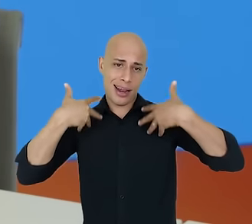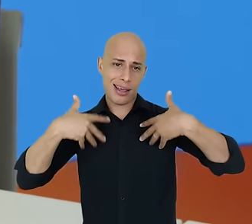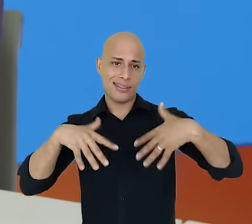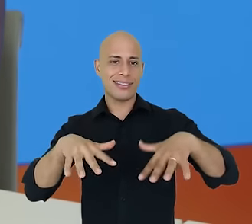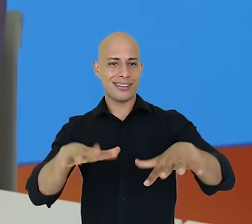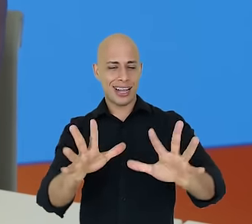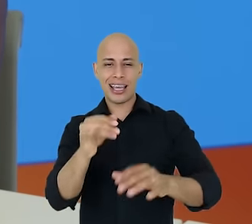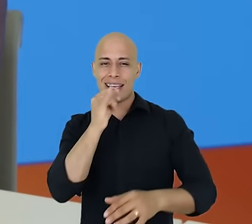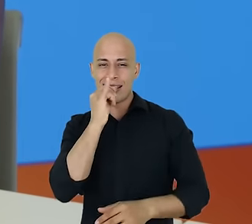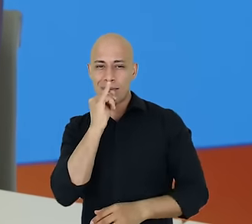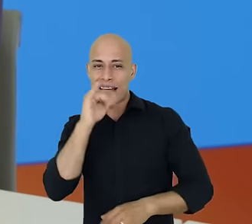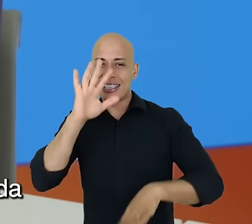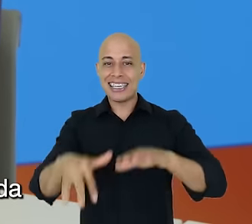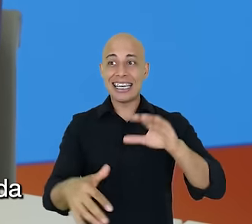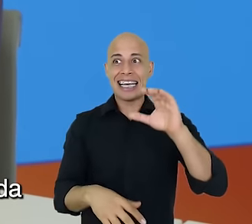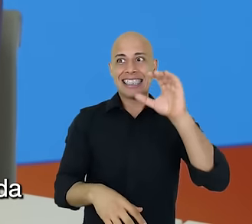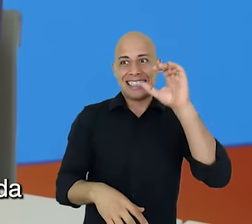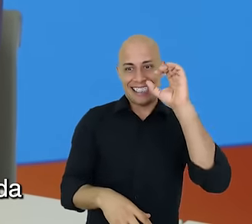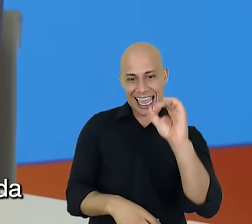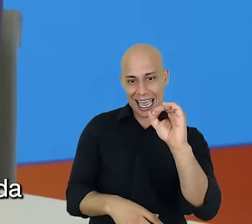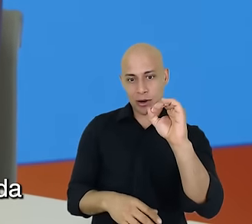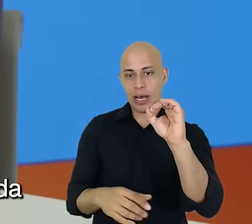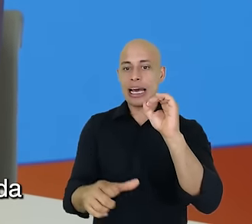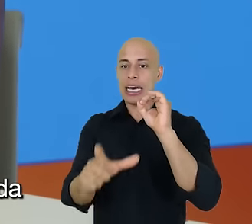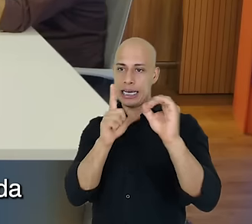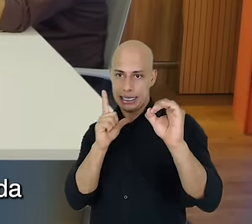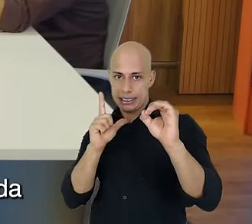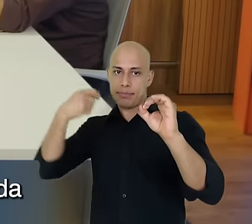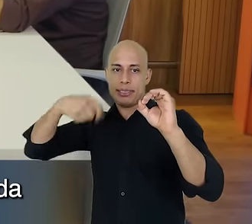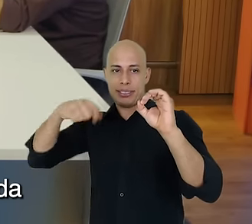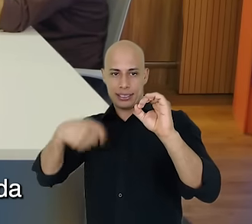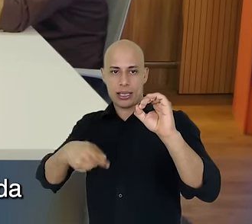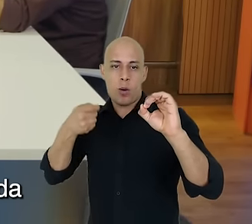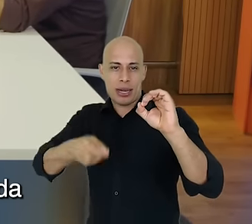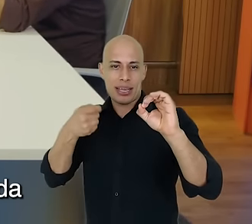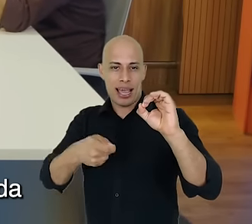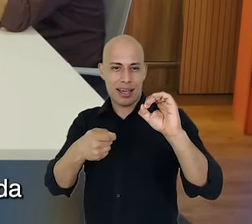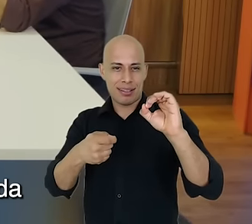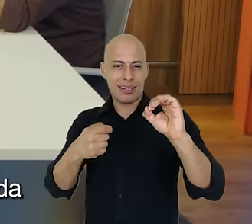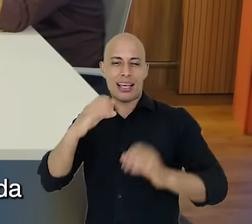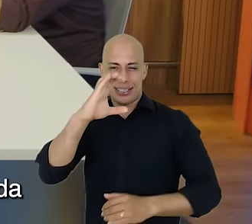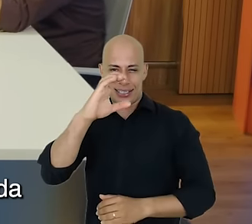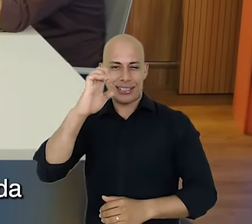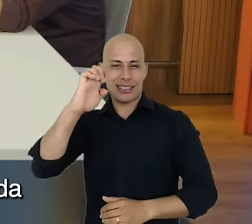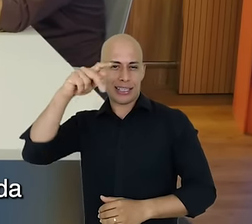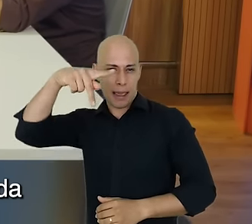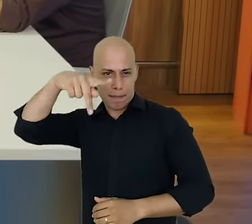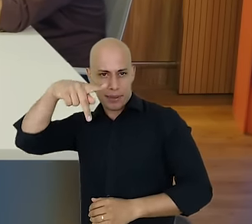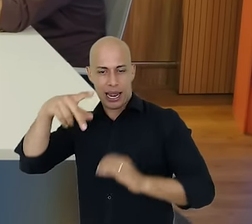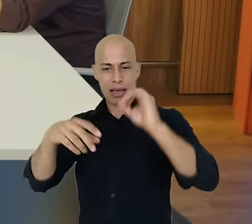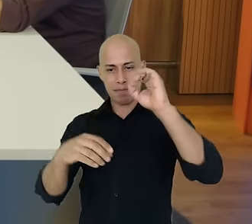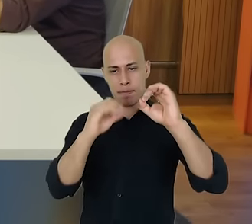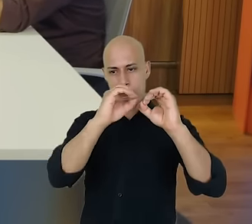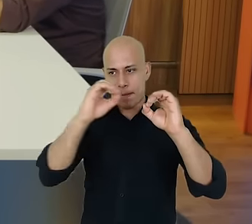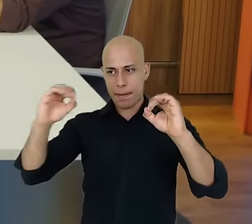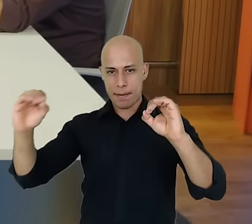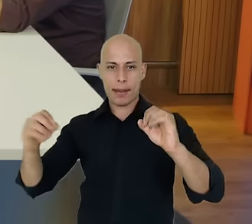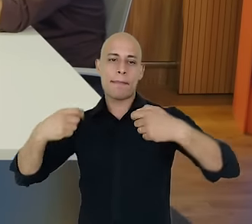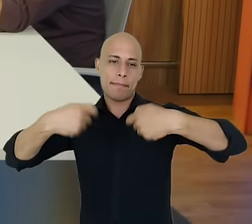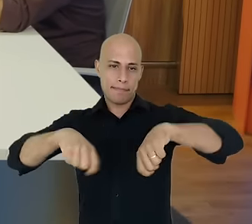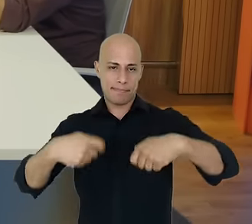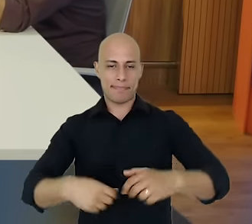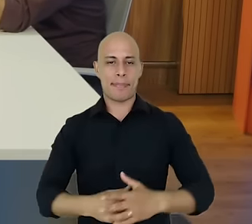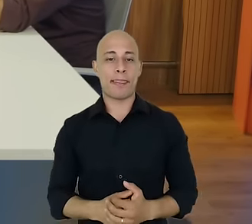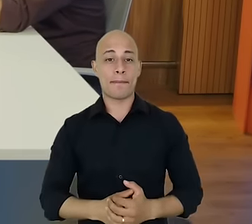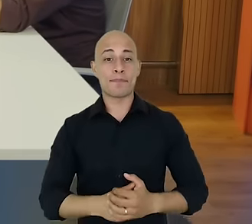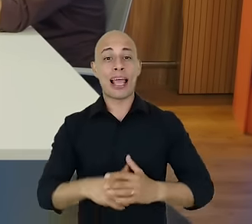completa famoso zero na frente o zero à esquerda Ele conta né a gente fala ah zer esquerda né n na matemática isso aí a